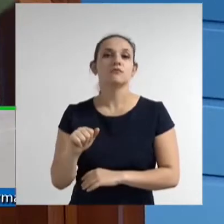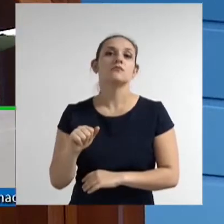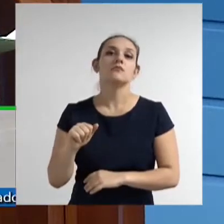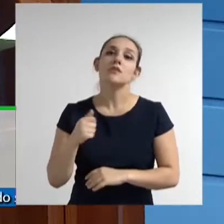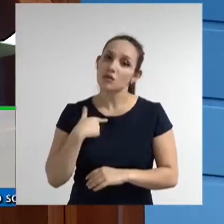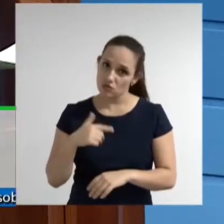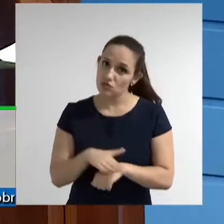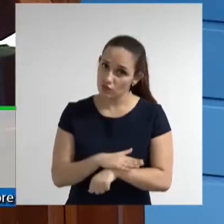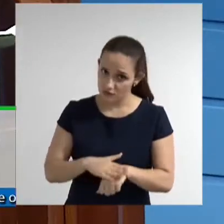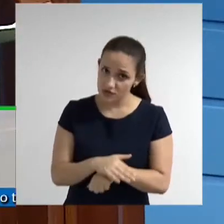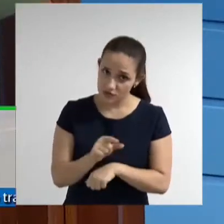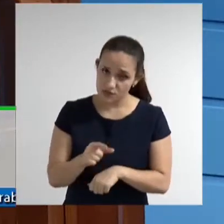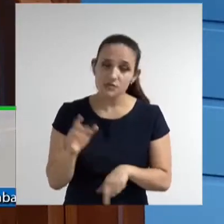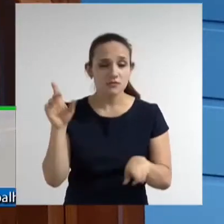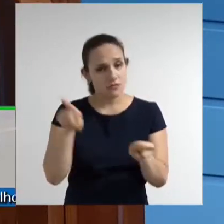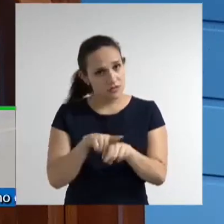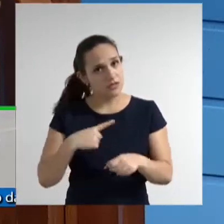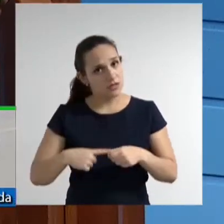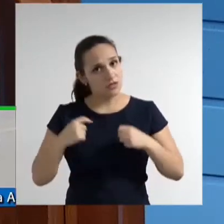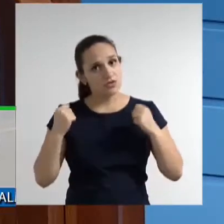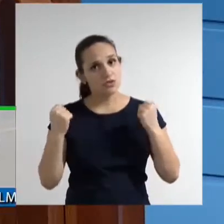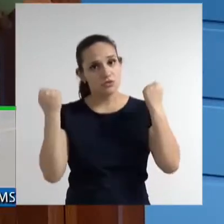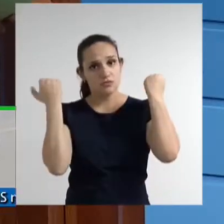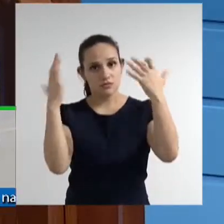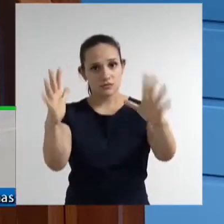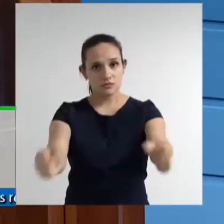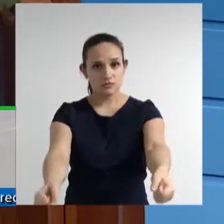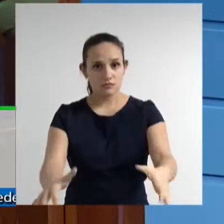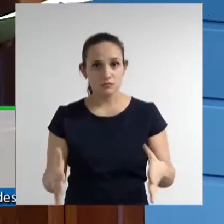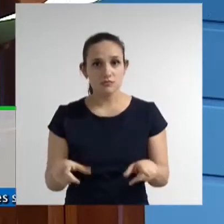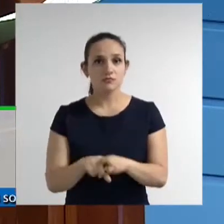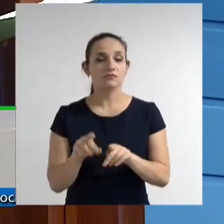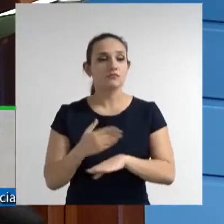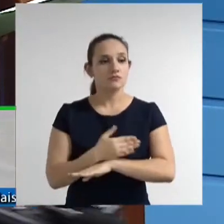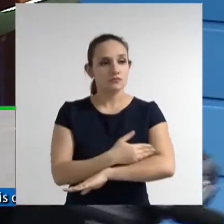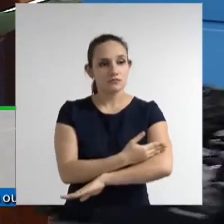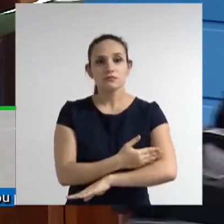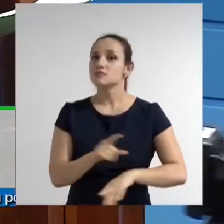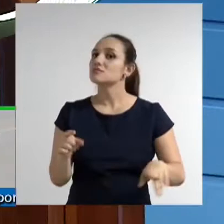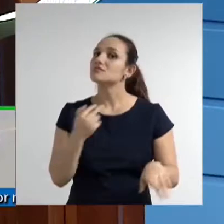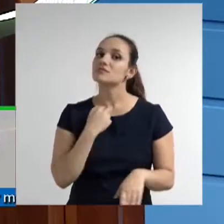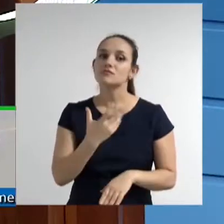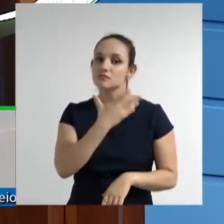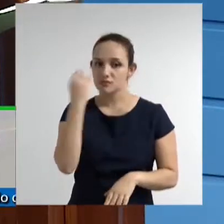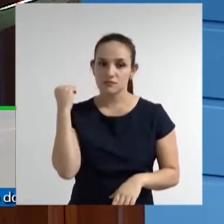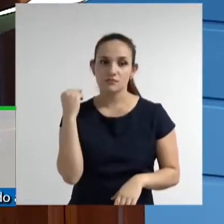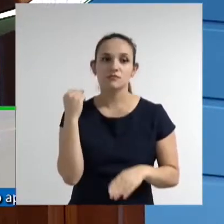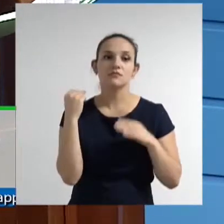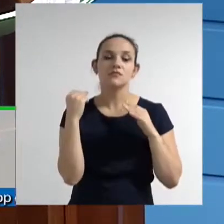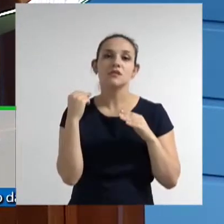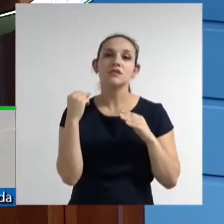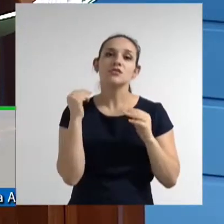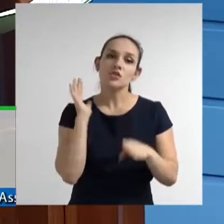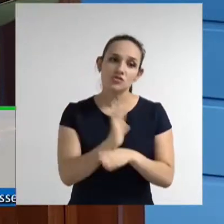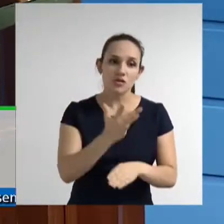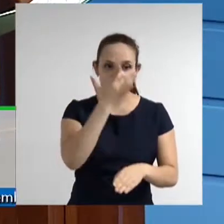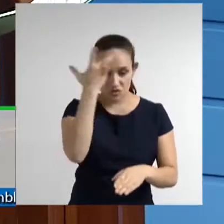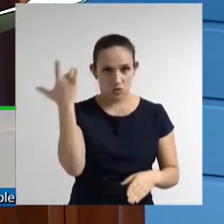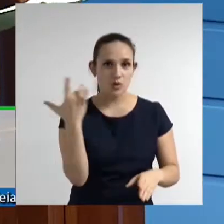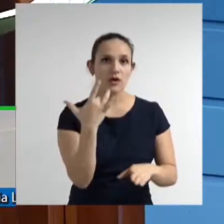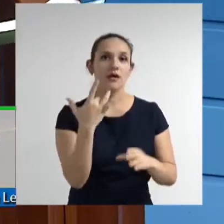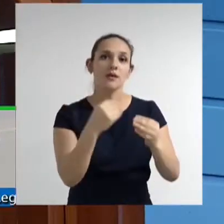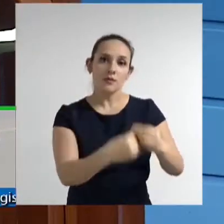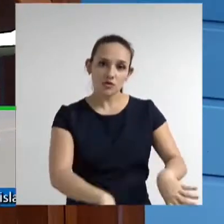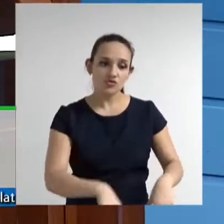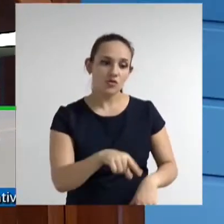Agora, a minha preocupação é que as compensações sociais não sejam esquecidas por aqueles que foram atingidos, principalmente liderado pelo